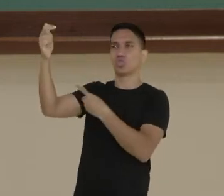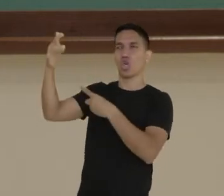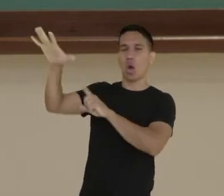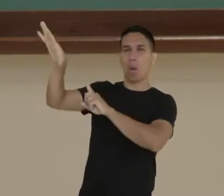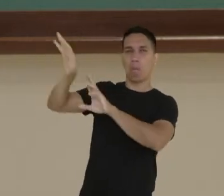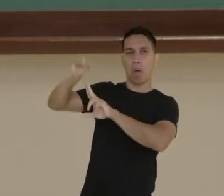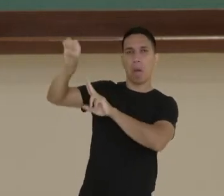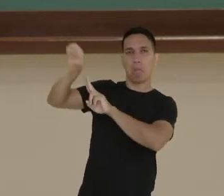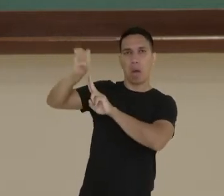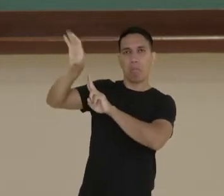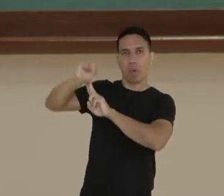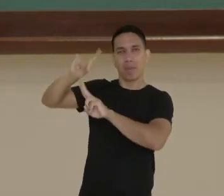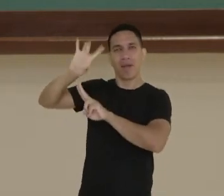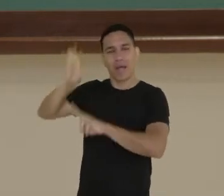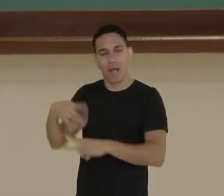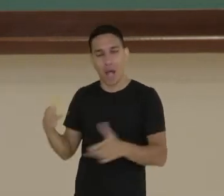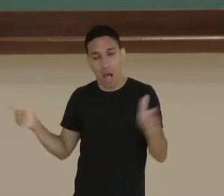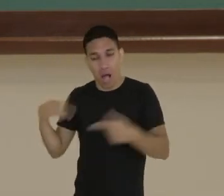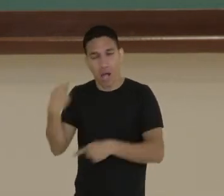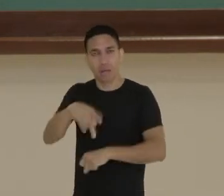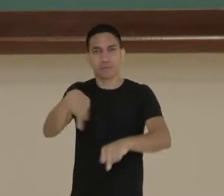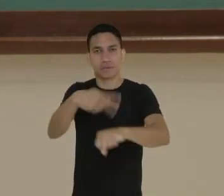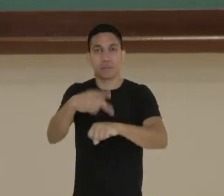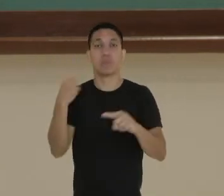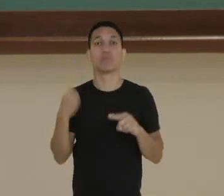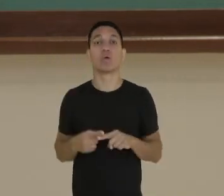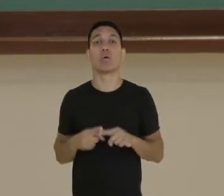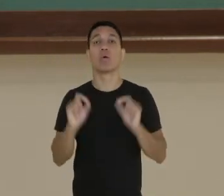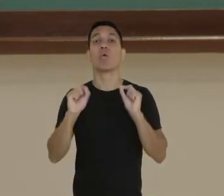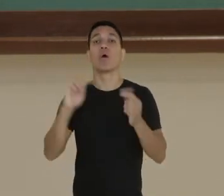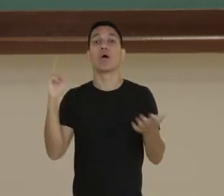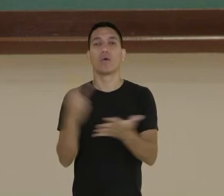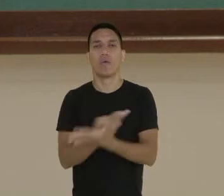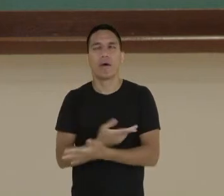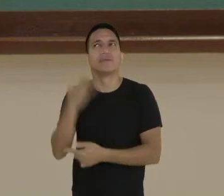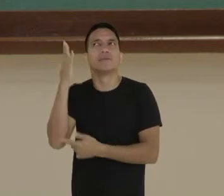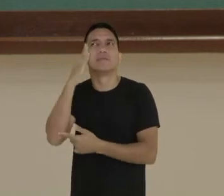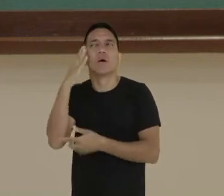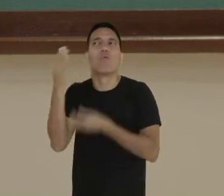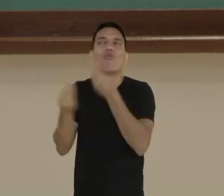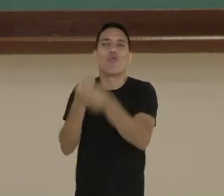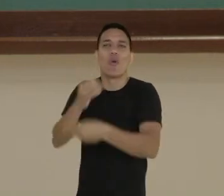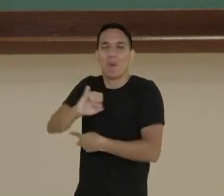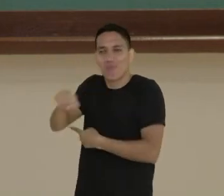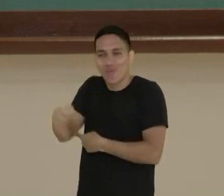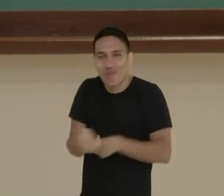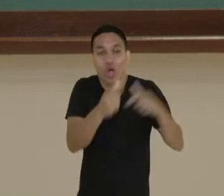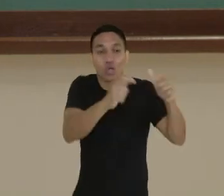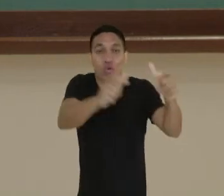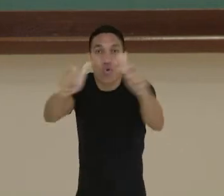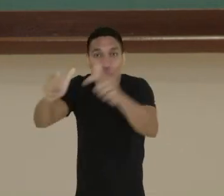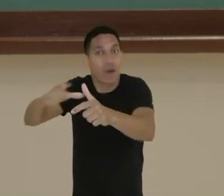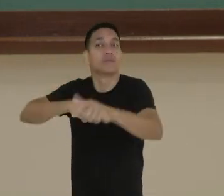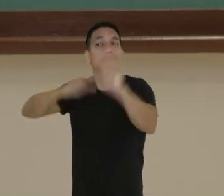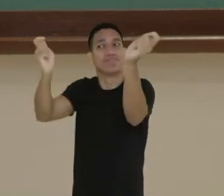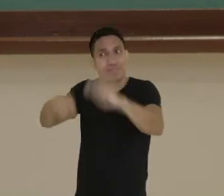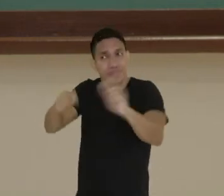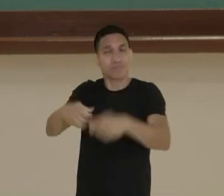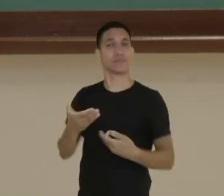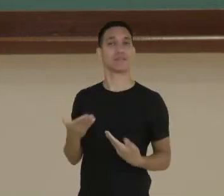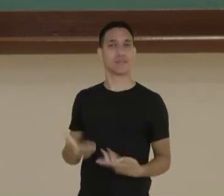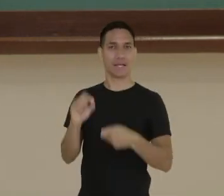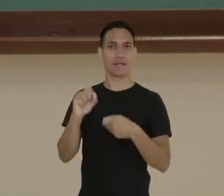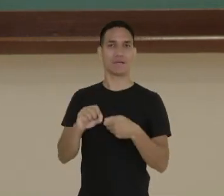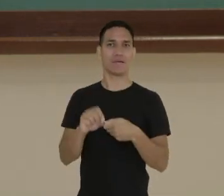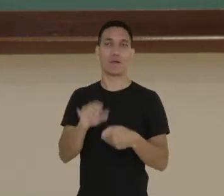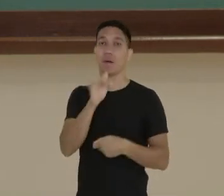aqui no nosso país, principalmente com a questão do saber aproveitar regiões em que você tem esse potencial, né? Por exemplo,